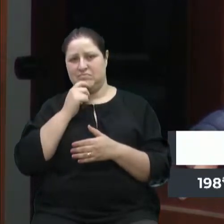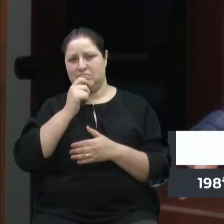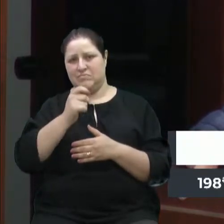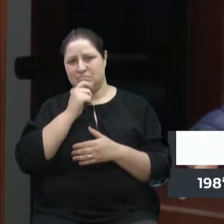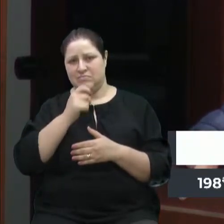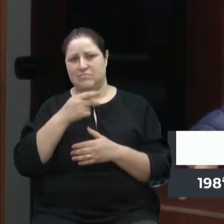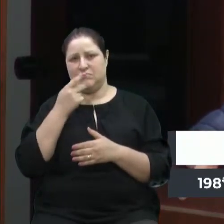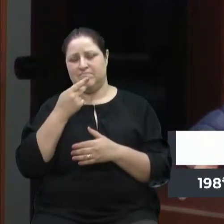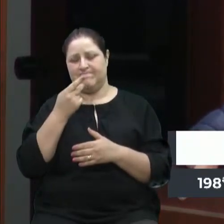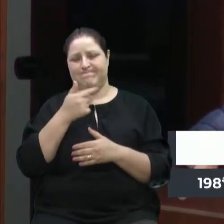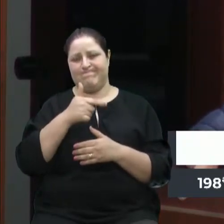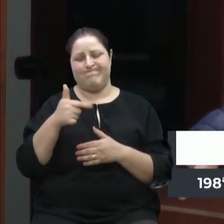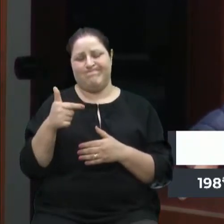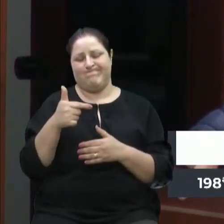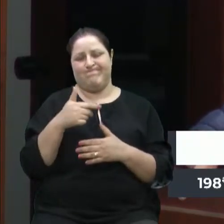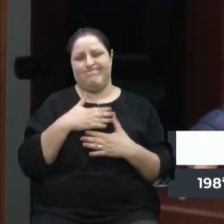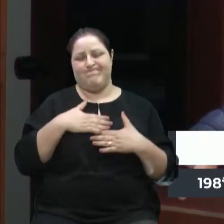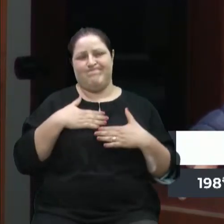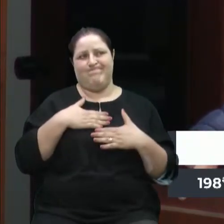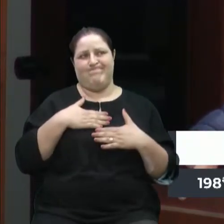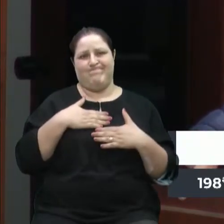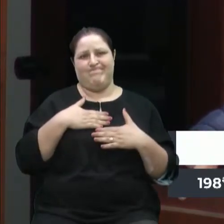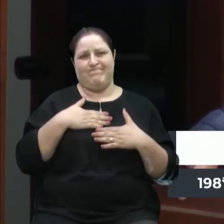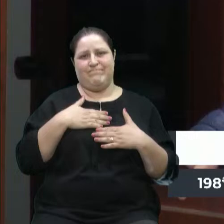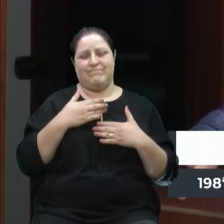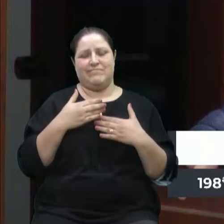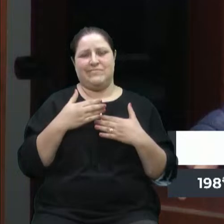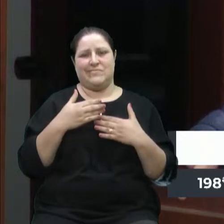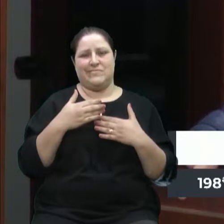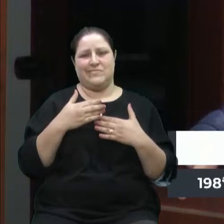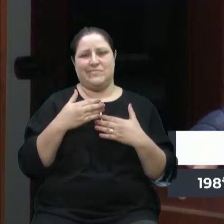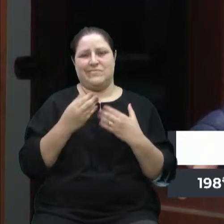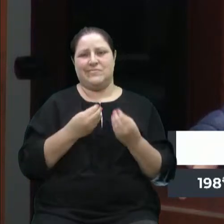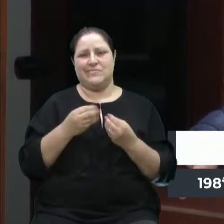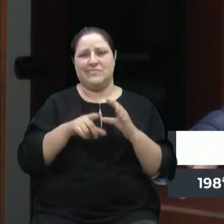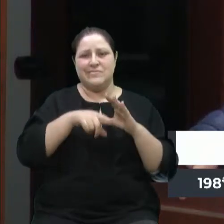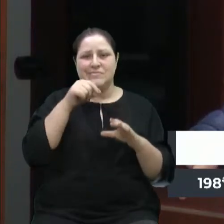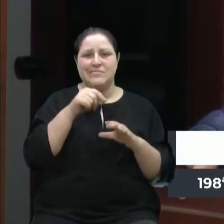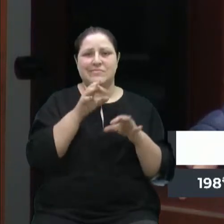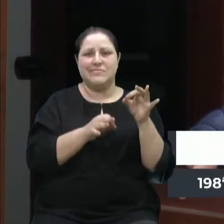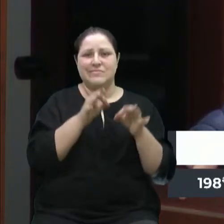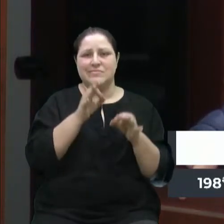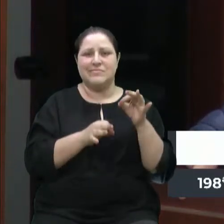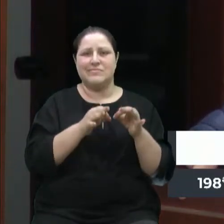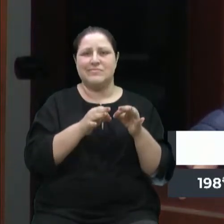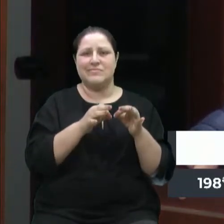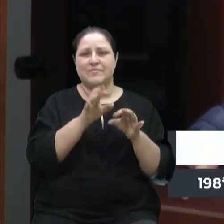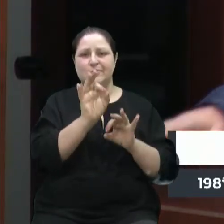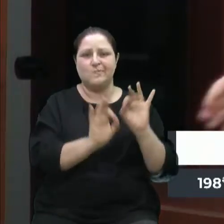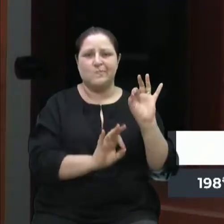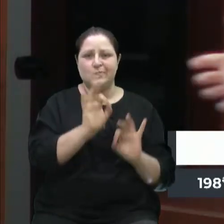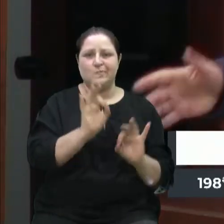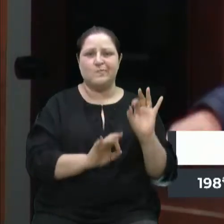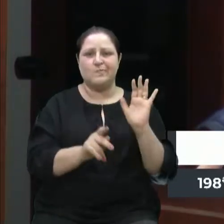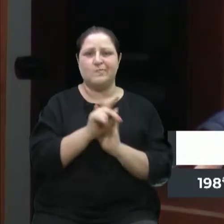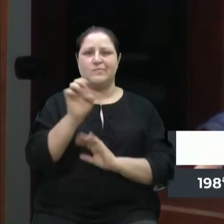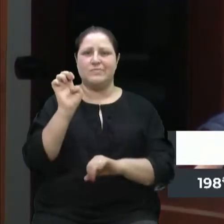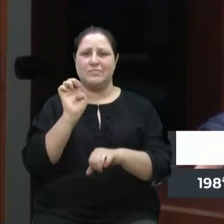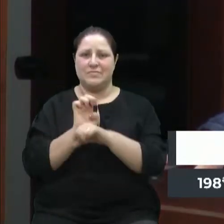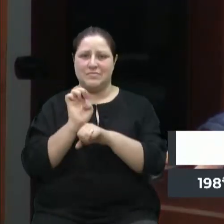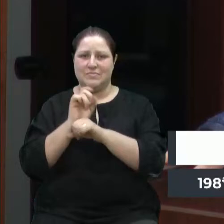de escolha e julgamento dos projetos protocolados na Secretaria de Esporte do Estado do Rio Grande do Sul, e que